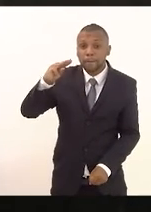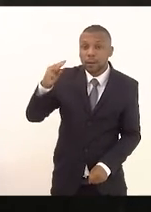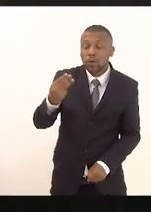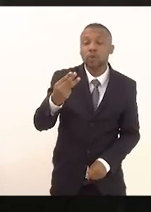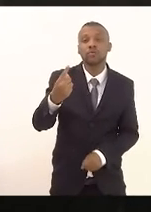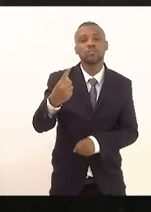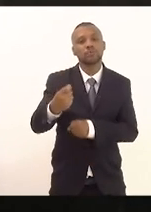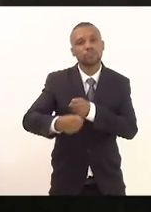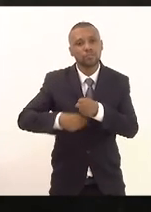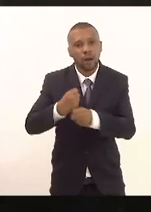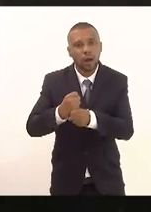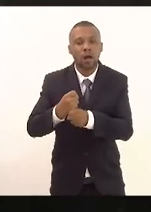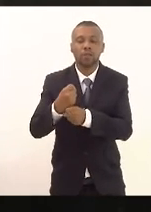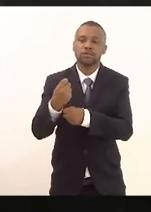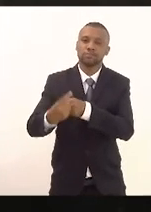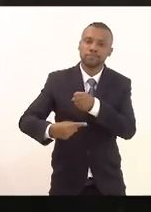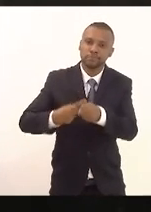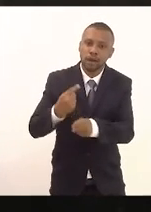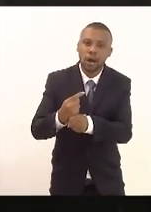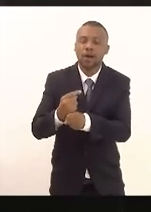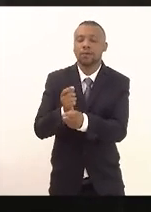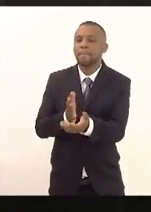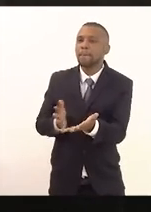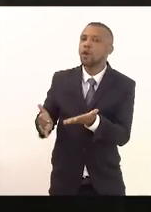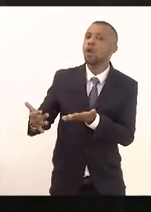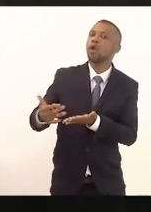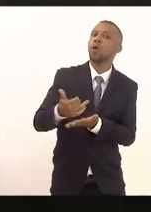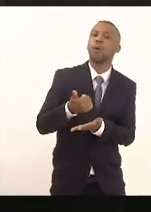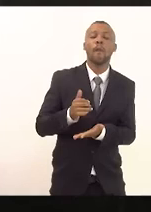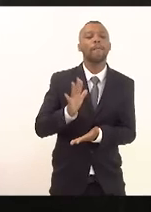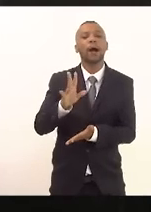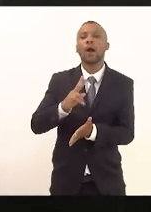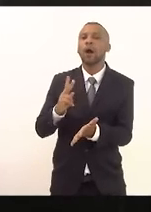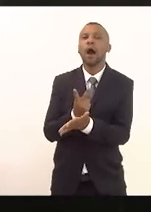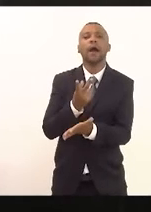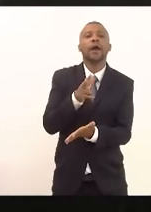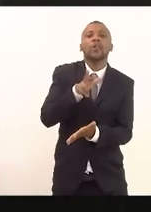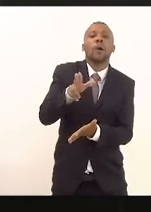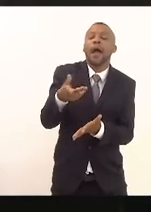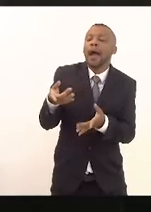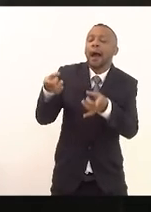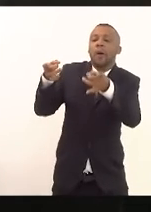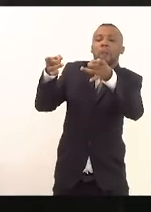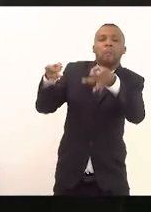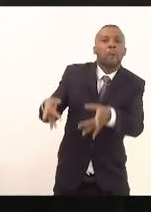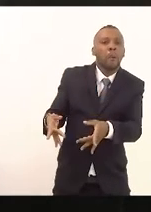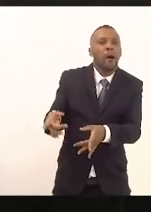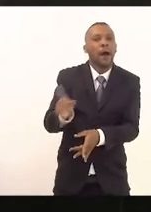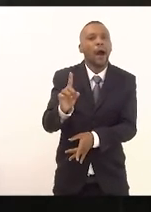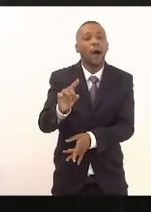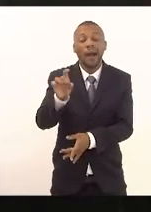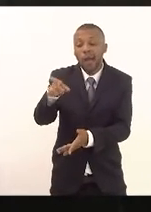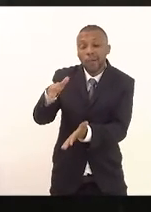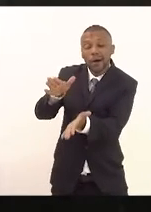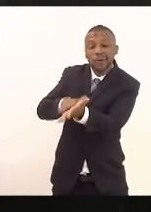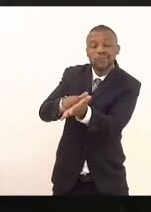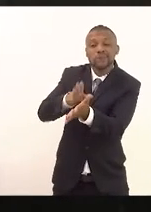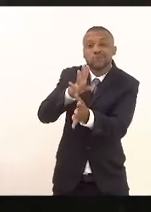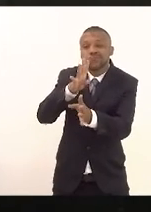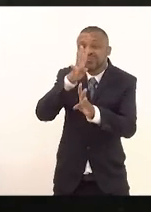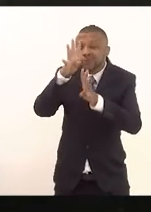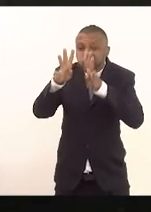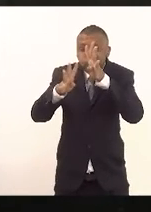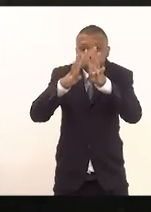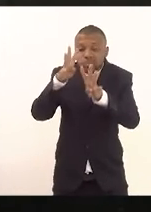ano só que tem que não é abrir mão de receita é uma receita cobrada